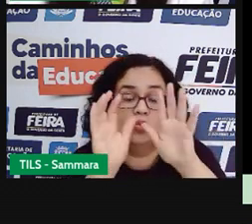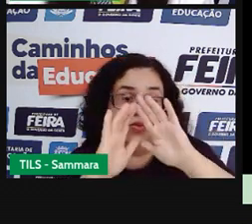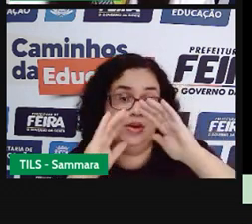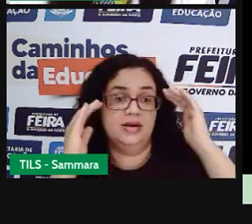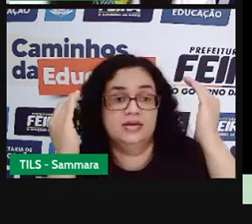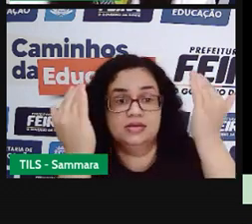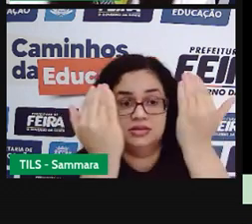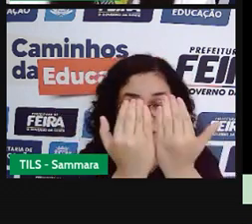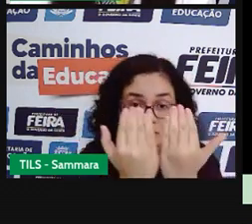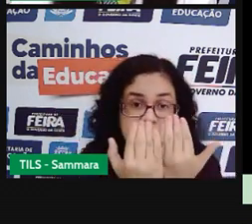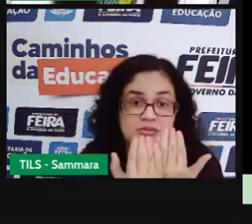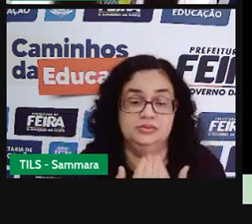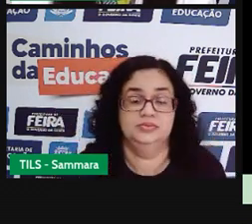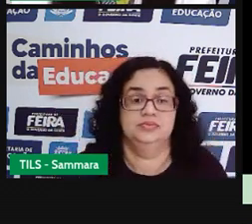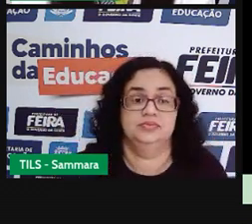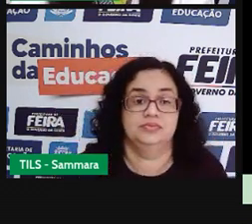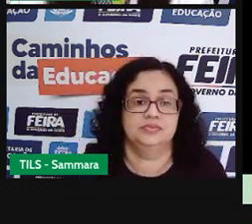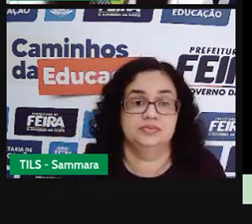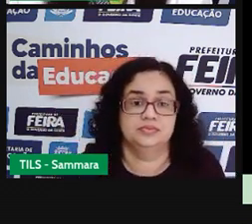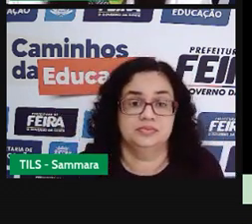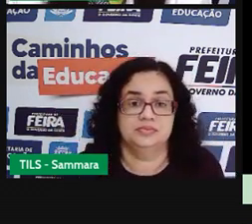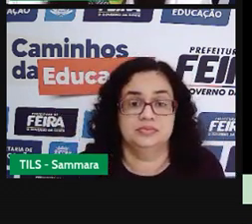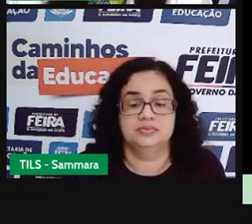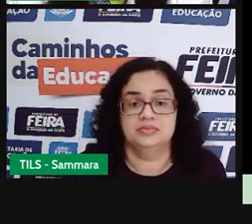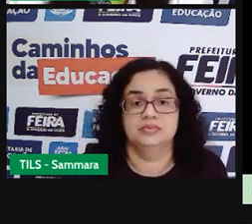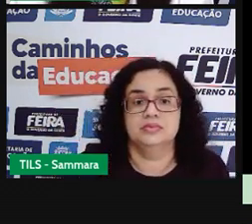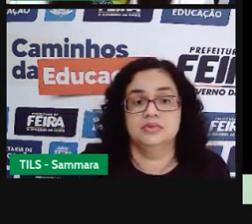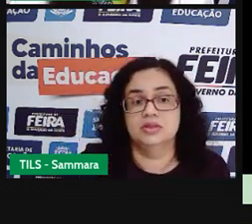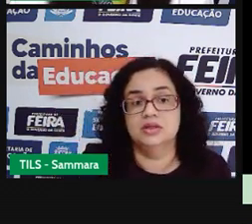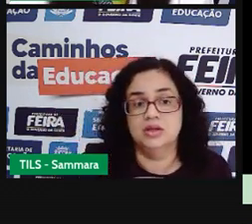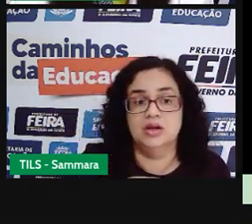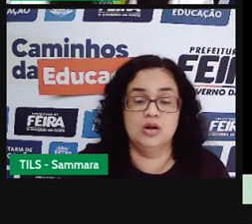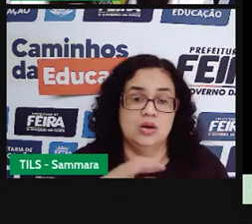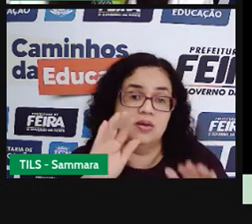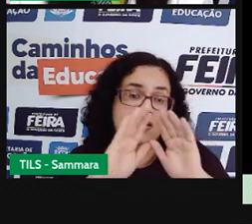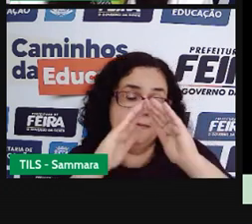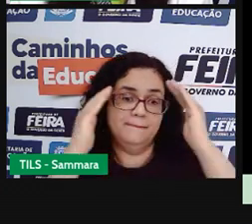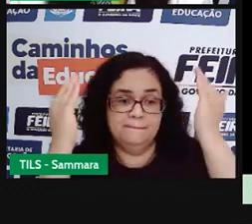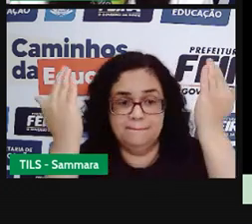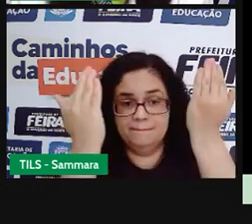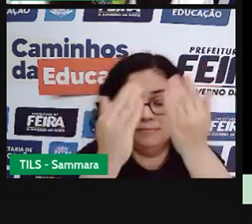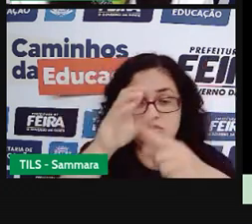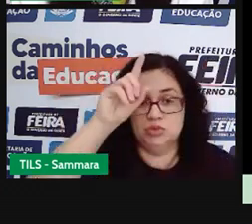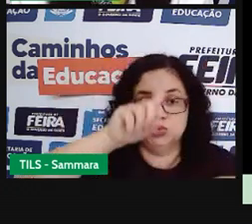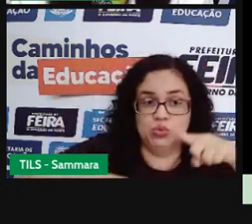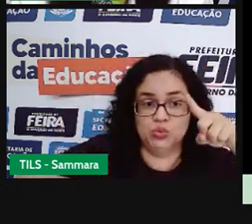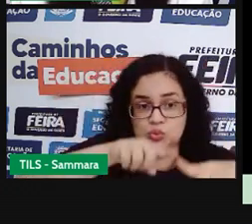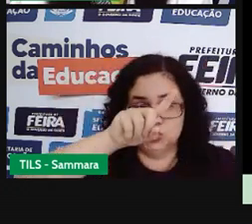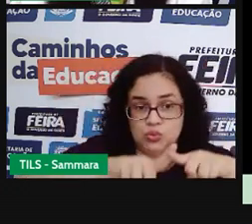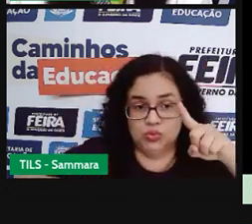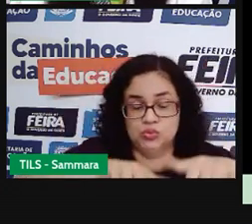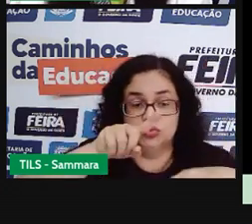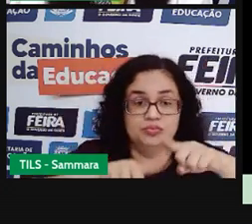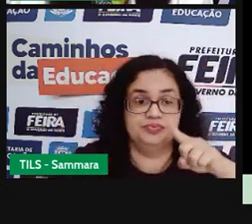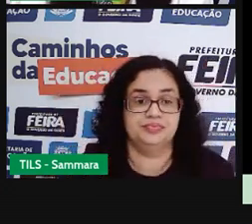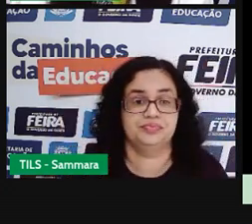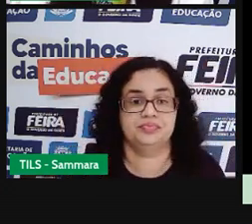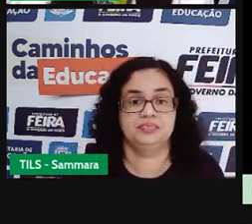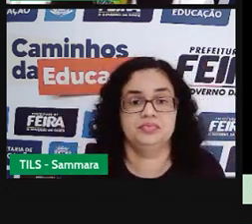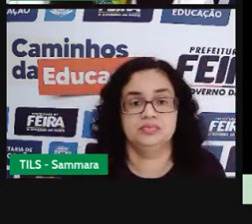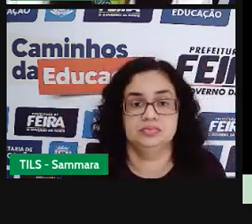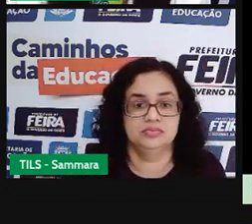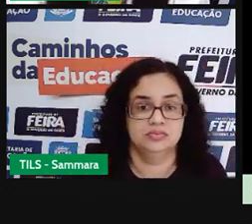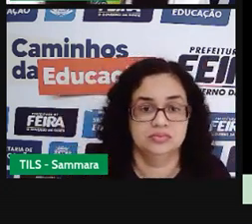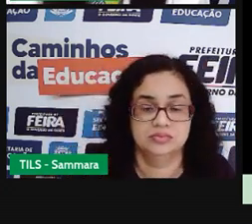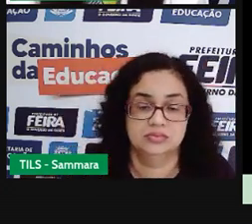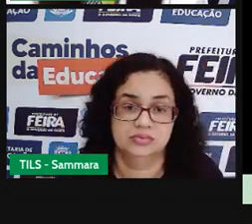objeto aí que ia a gente não sabe onde eu começo nem o final ela é toda né certinho seguinte